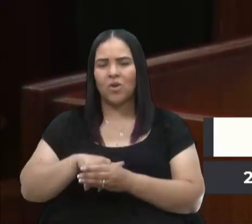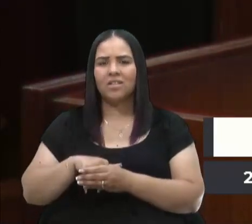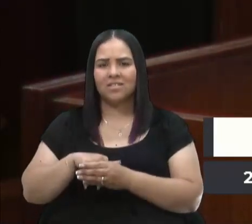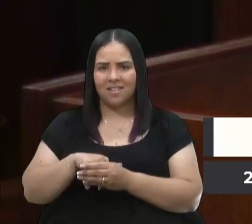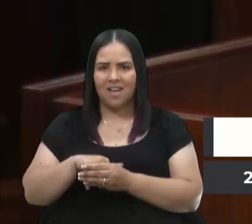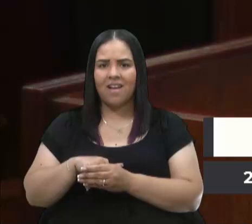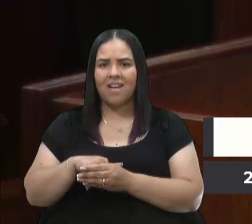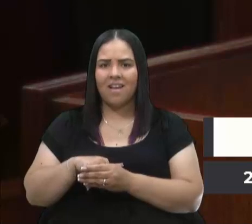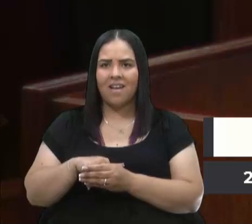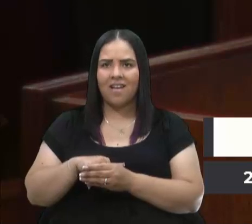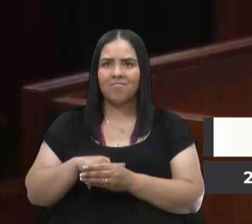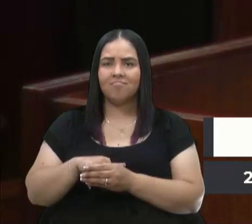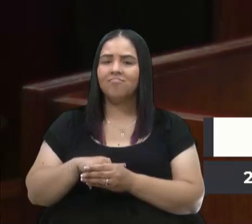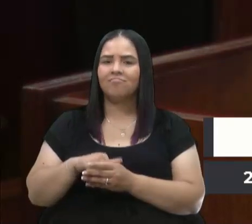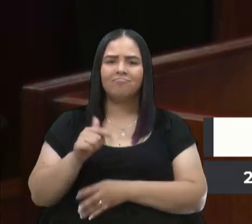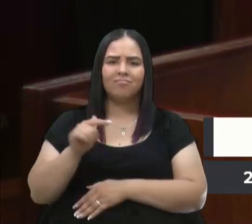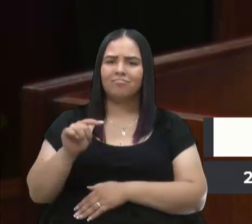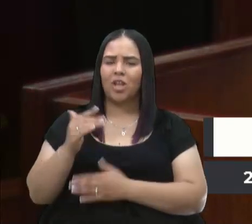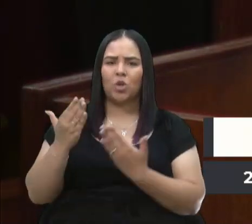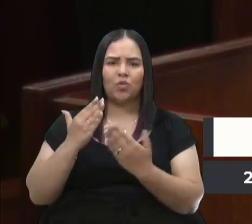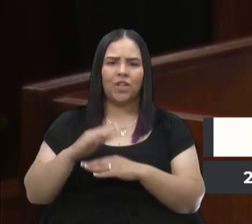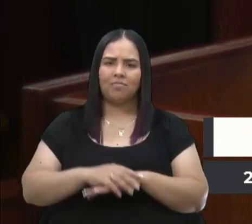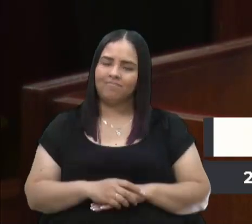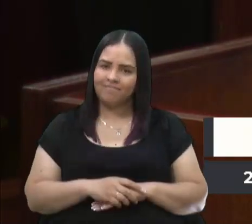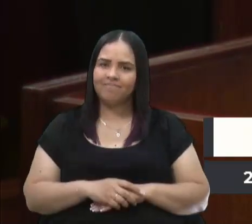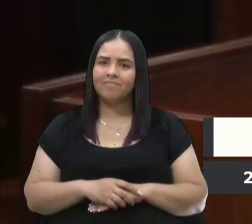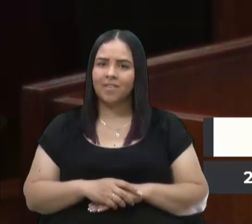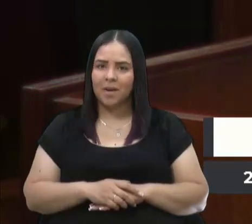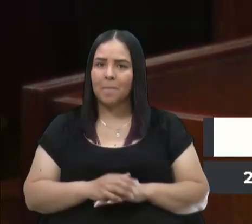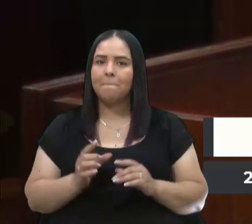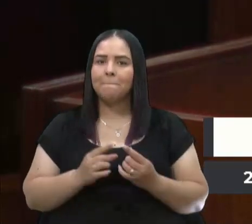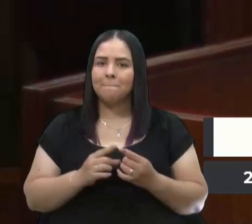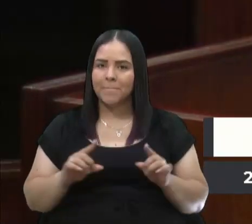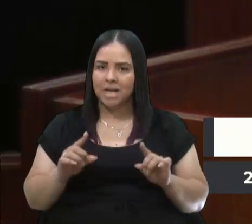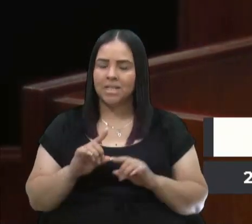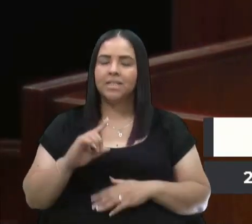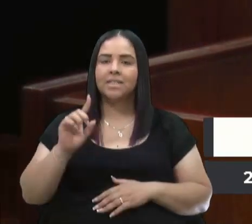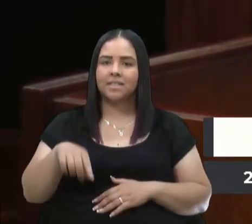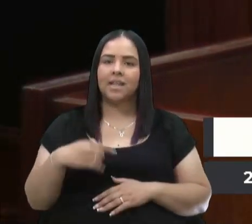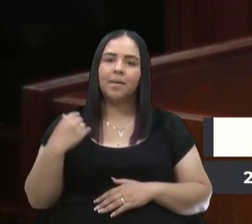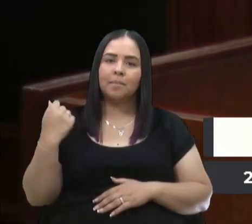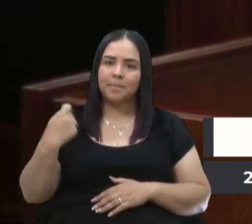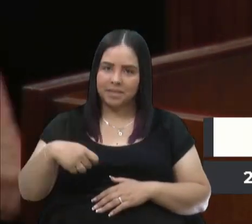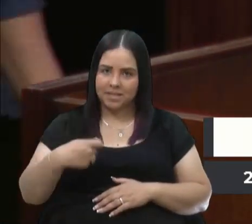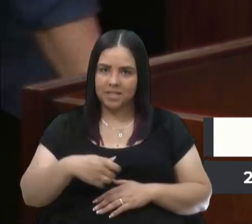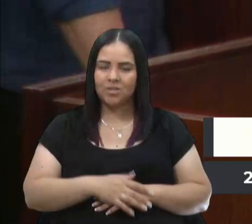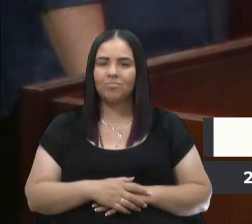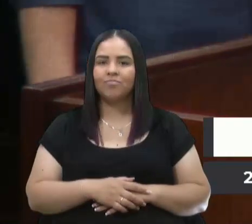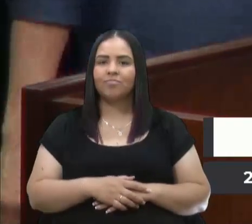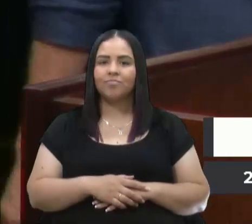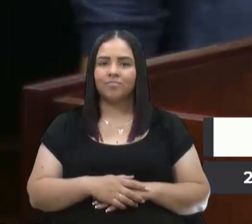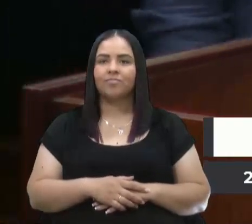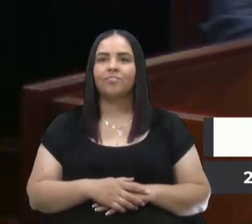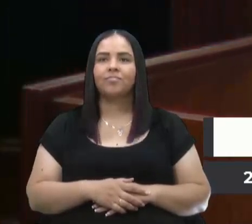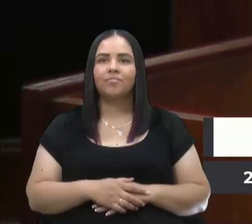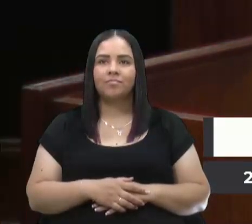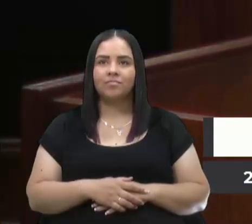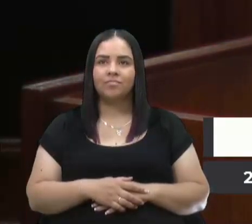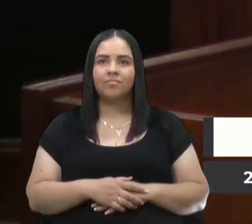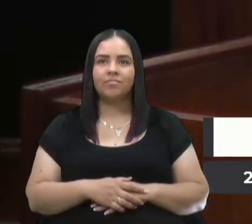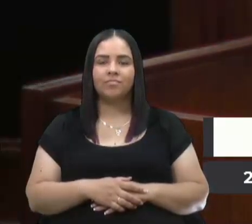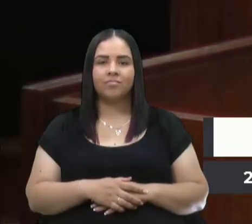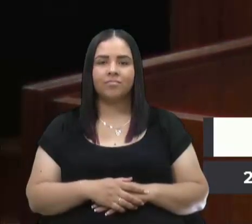da bancada do PT. Presidente. Não tenho dúvida nenhuma. Mas a reforma é necessária. Declaração de líder da bancada do